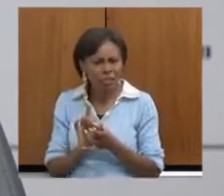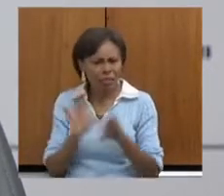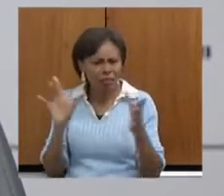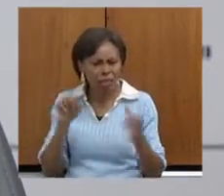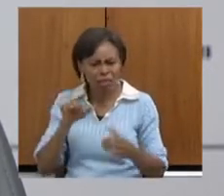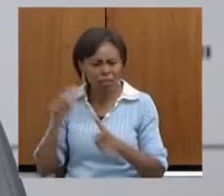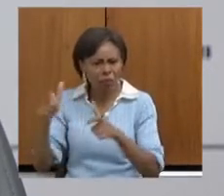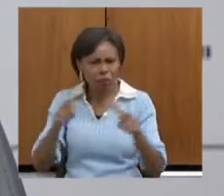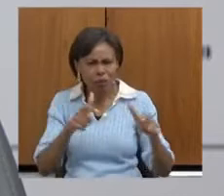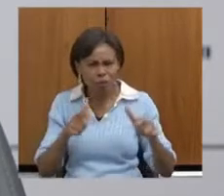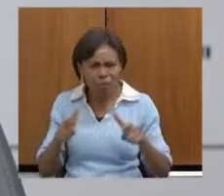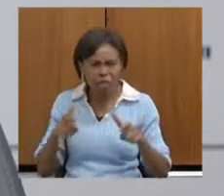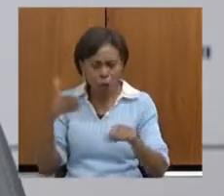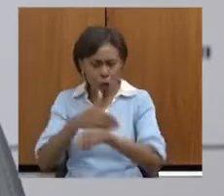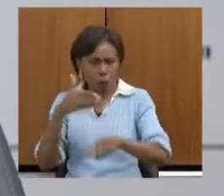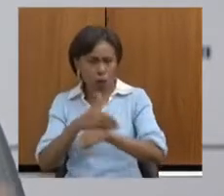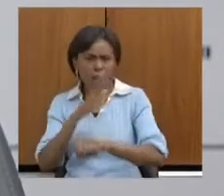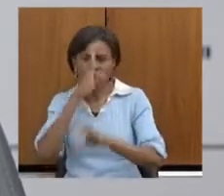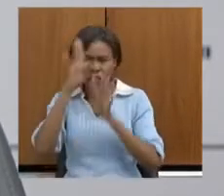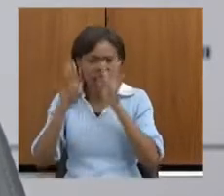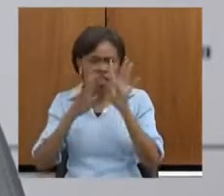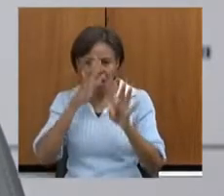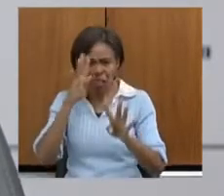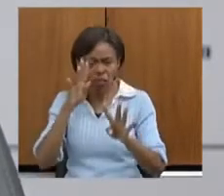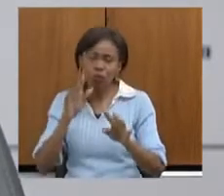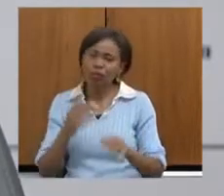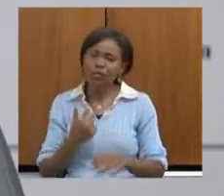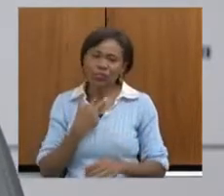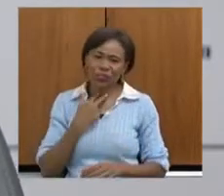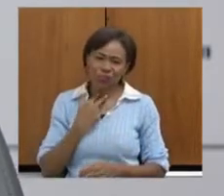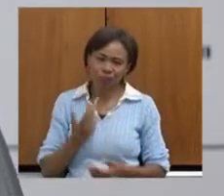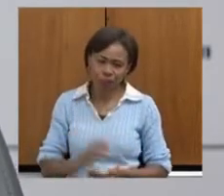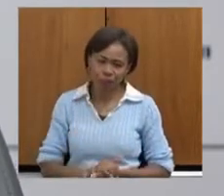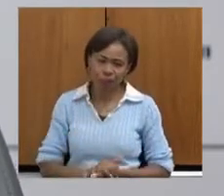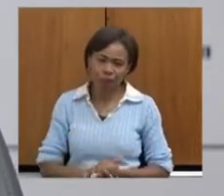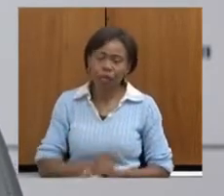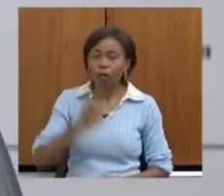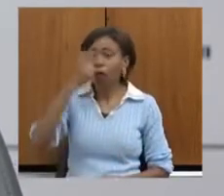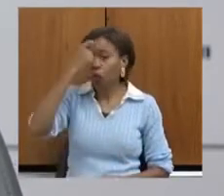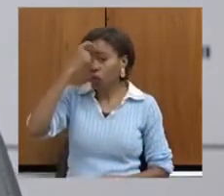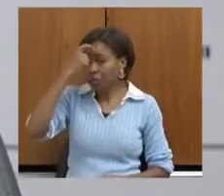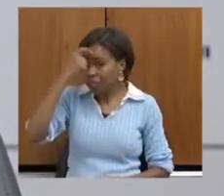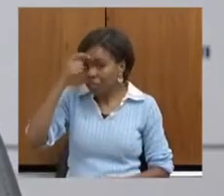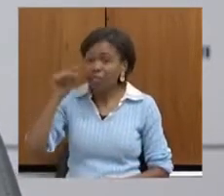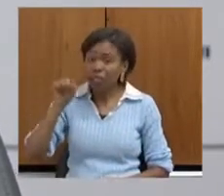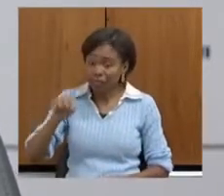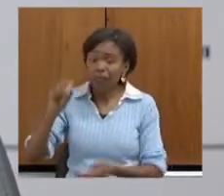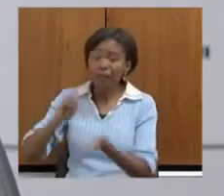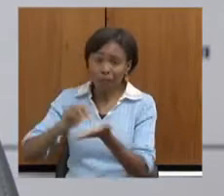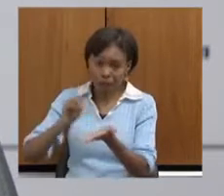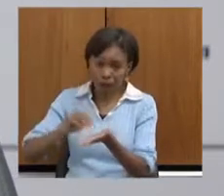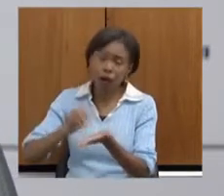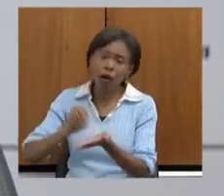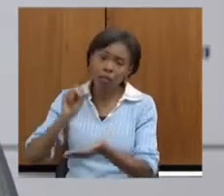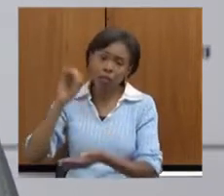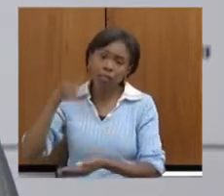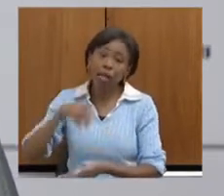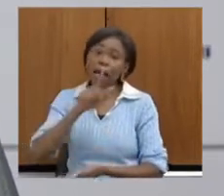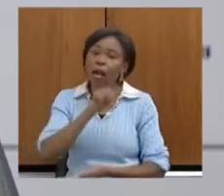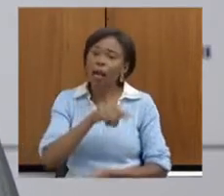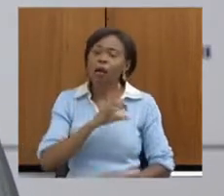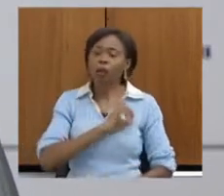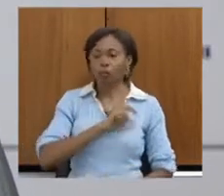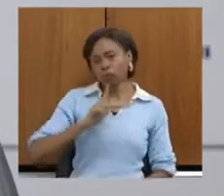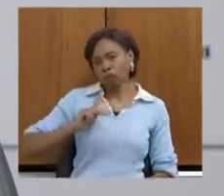agora ocupados De qualquer modo ou subvertidos ter consciência dessa ausência da sua causa foi parte do trabalho da Defensoria